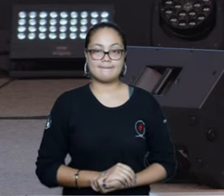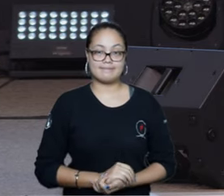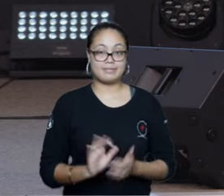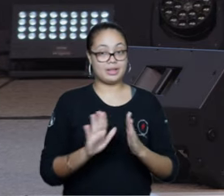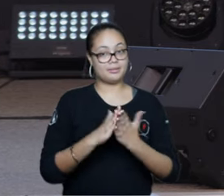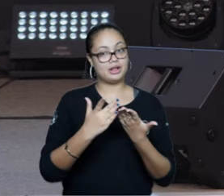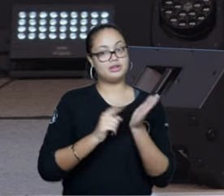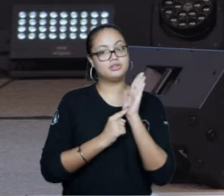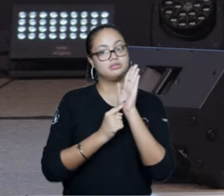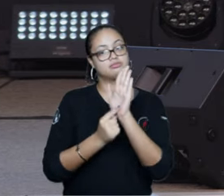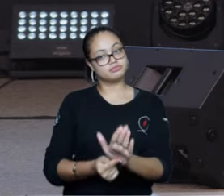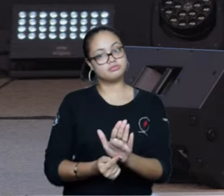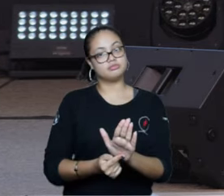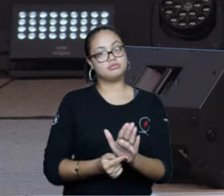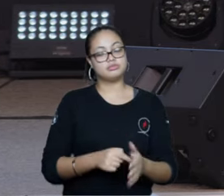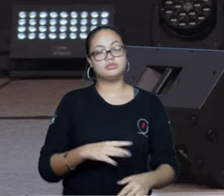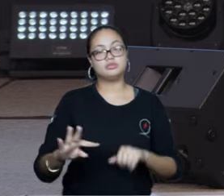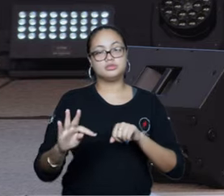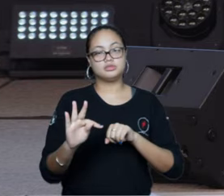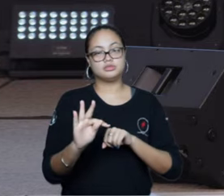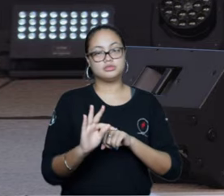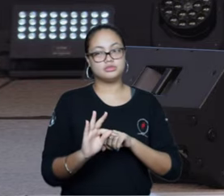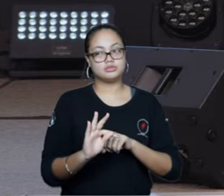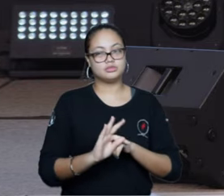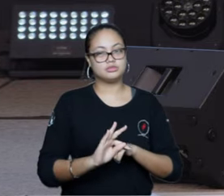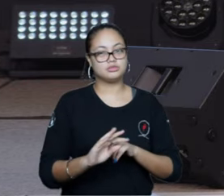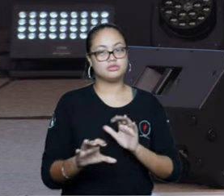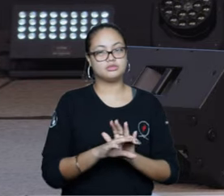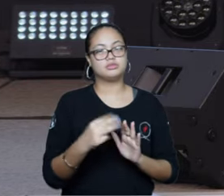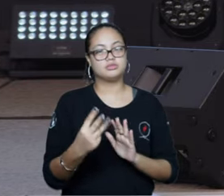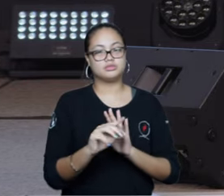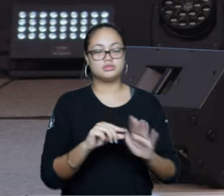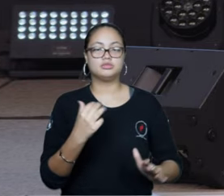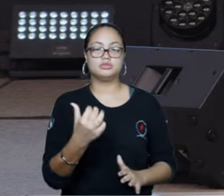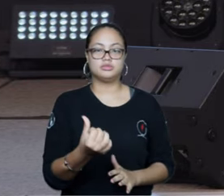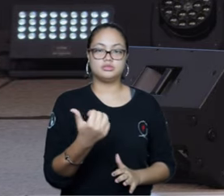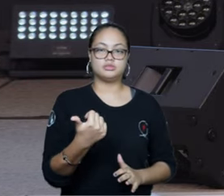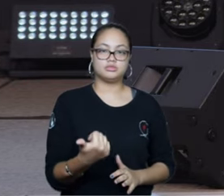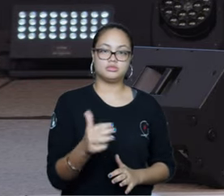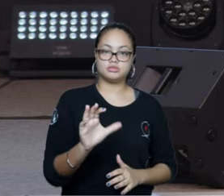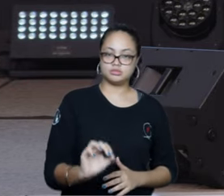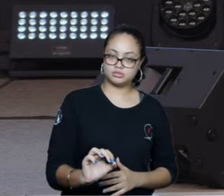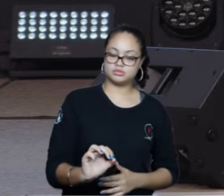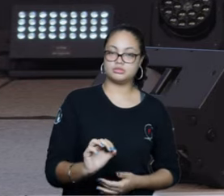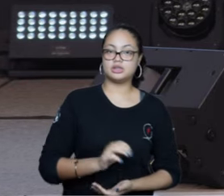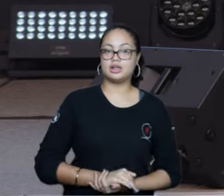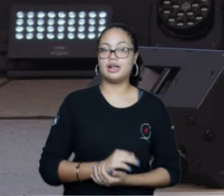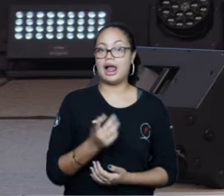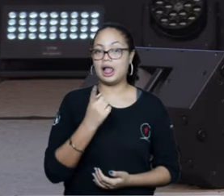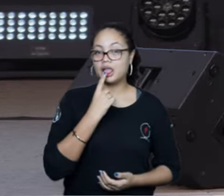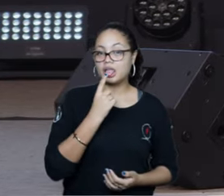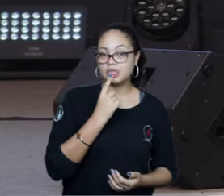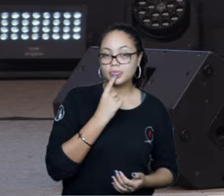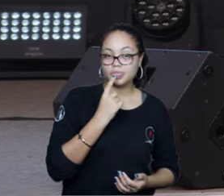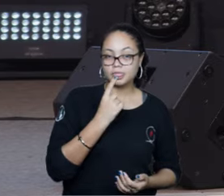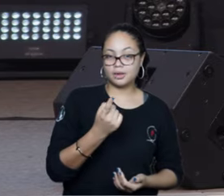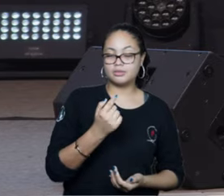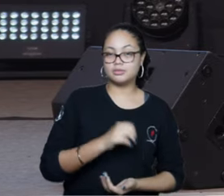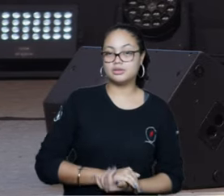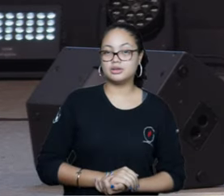falando aqui a Bíblia Tiago Capítulo 3 Versículo 6 e 10 diz que a língua